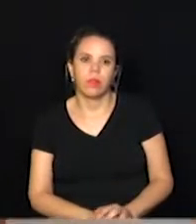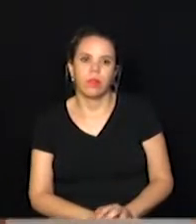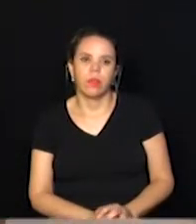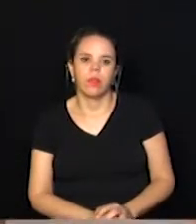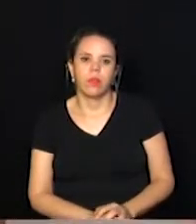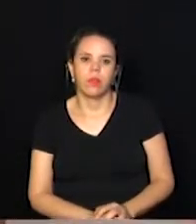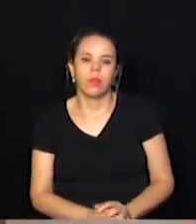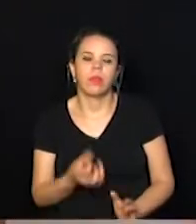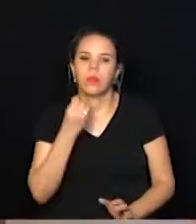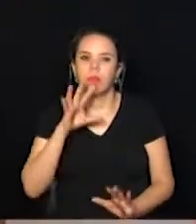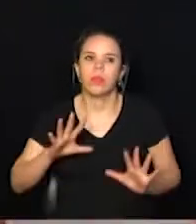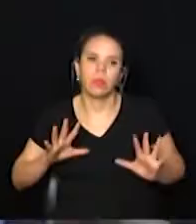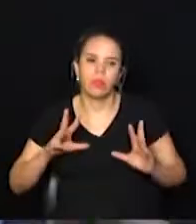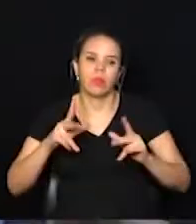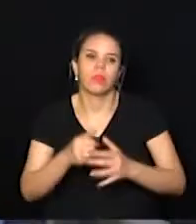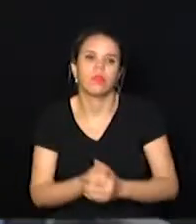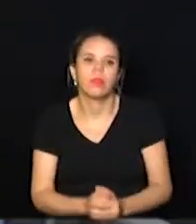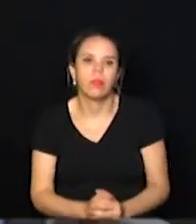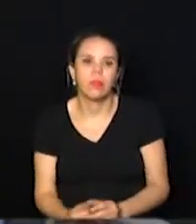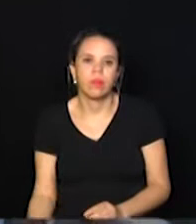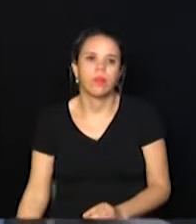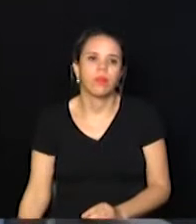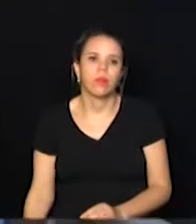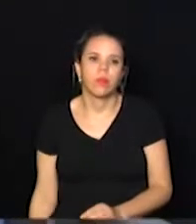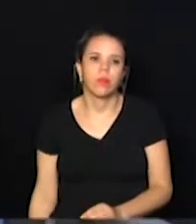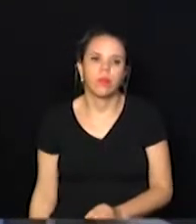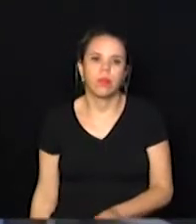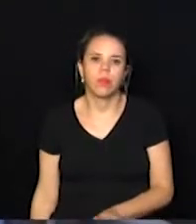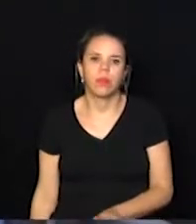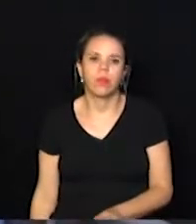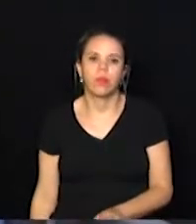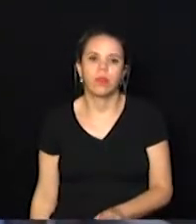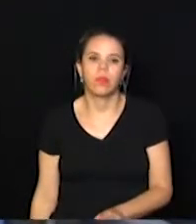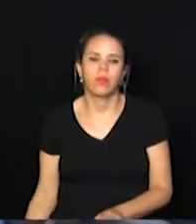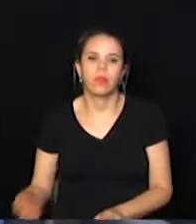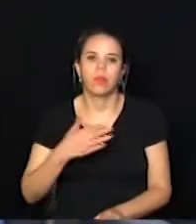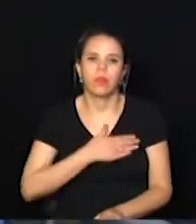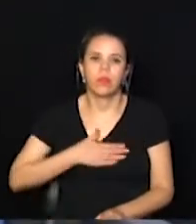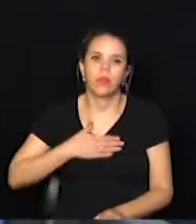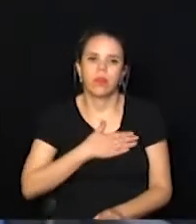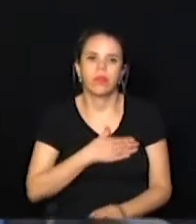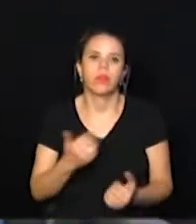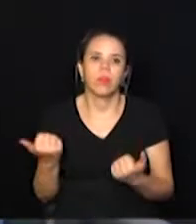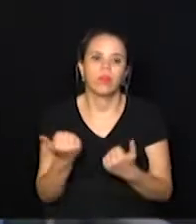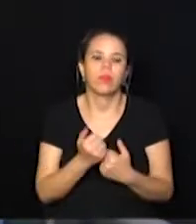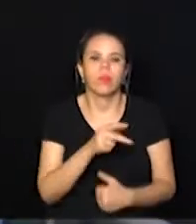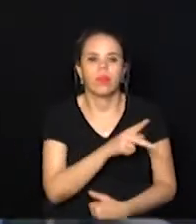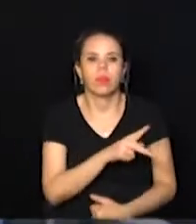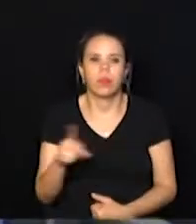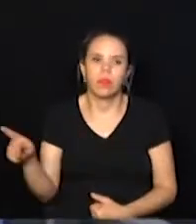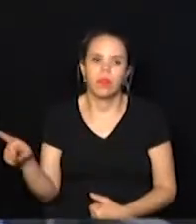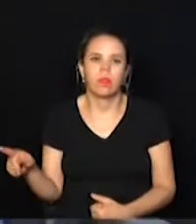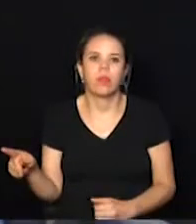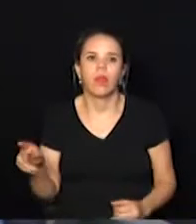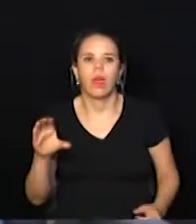Boa tarde a todos, todas e todes. Eu gostaria, na pessoa do presidente Carlos